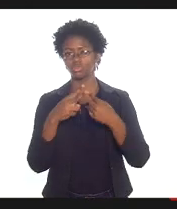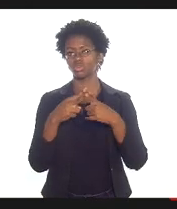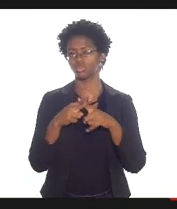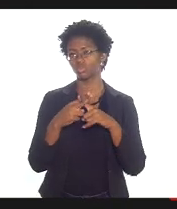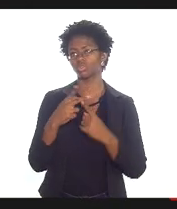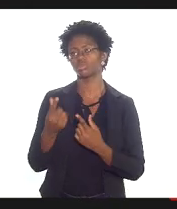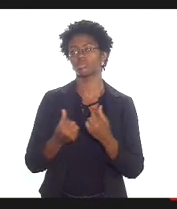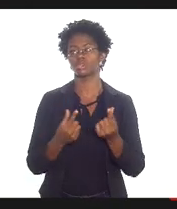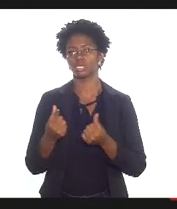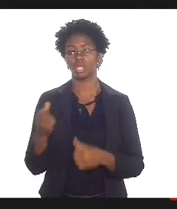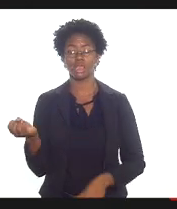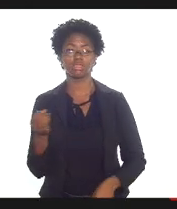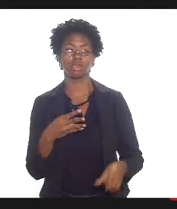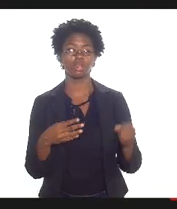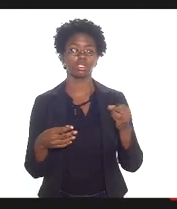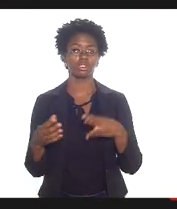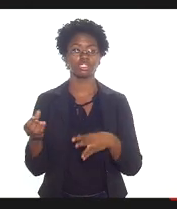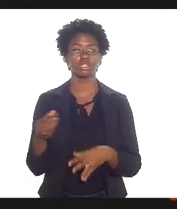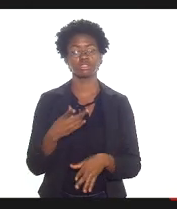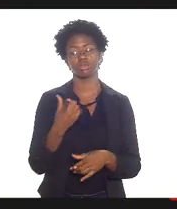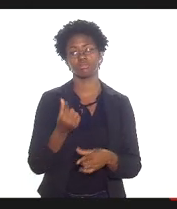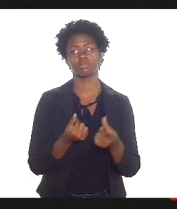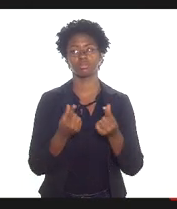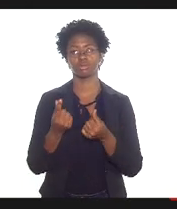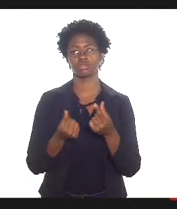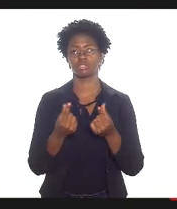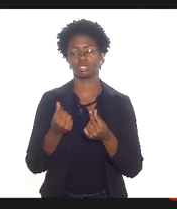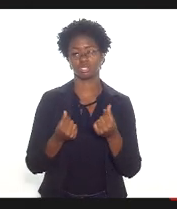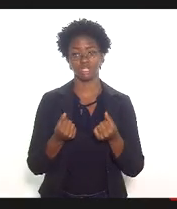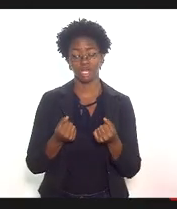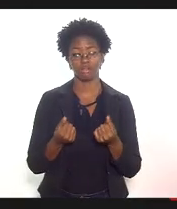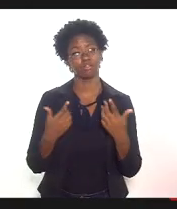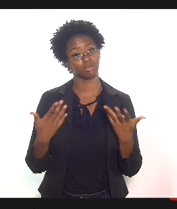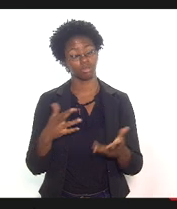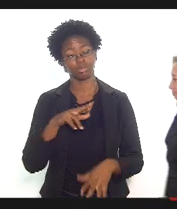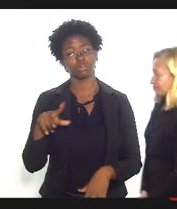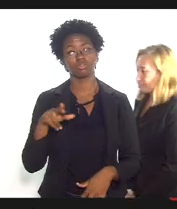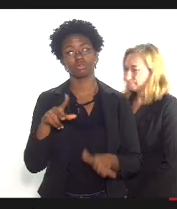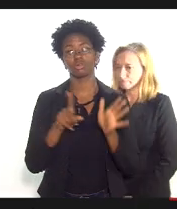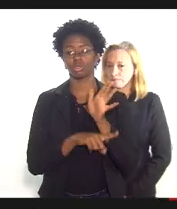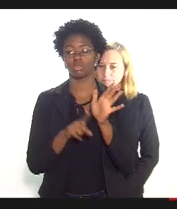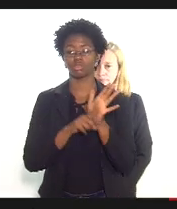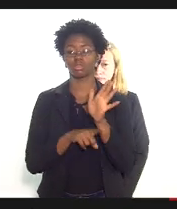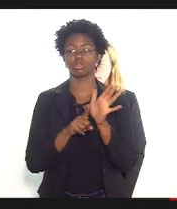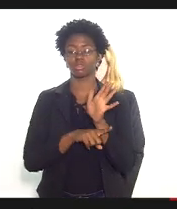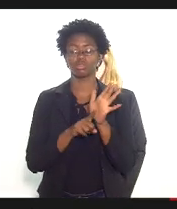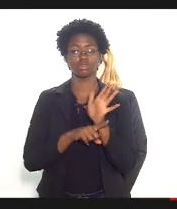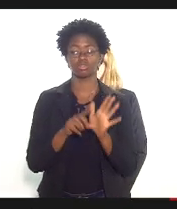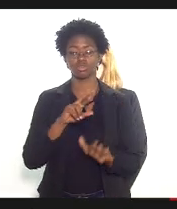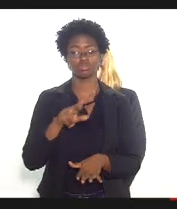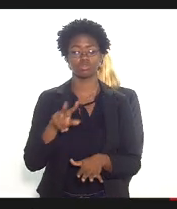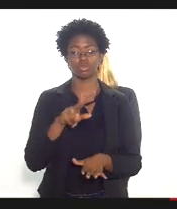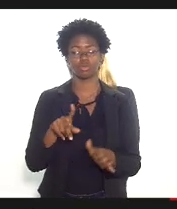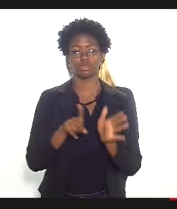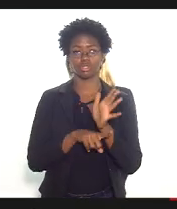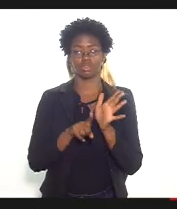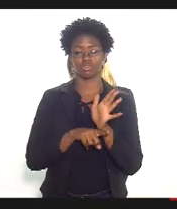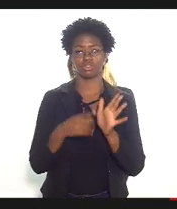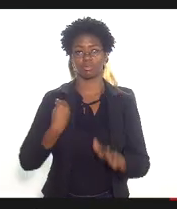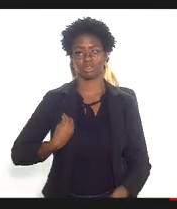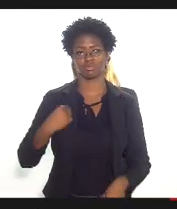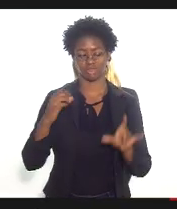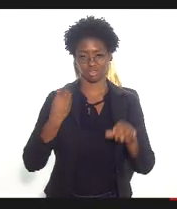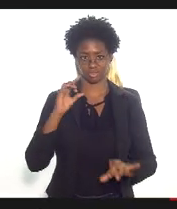atualização monetária não são dedução de não são dedução de